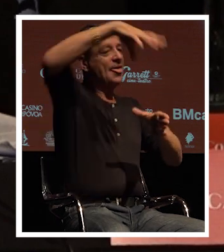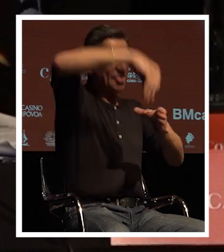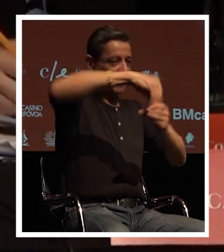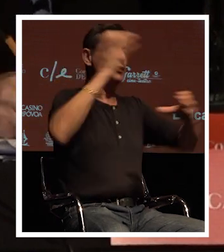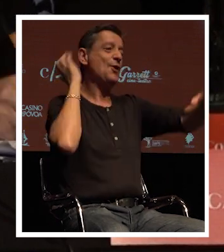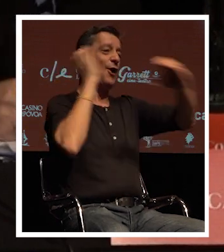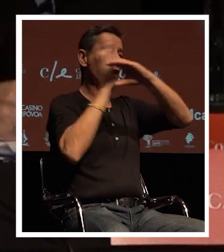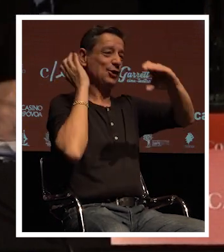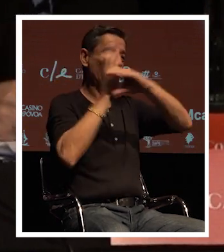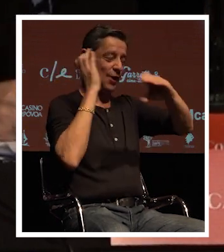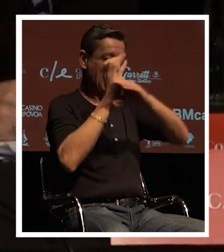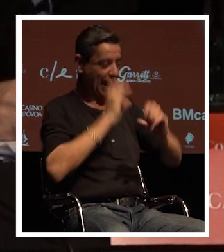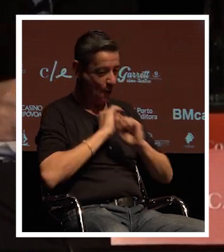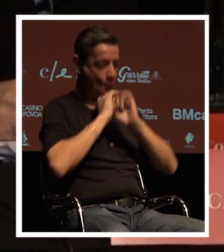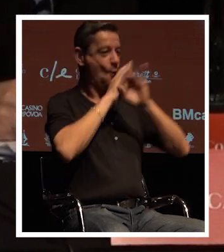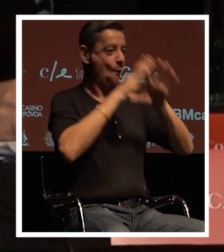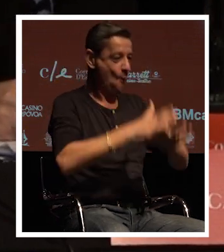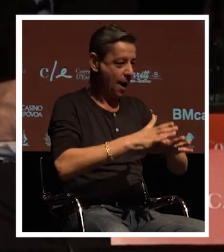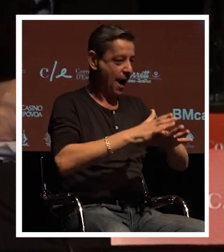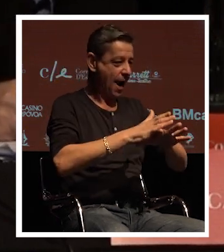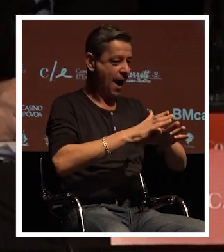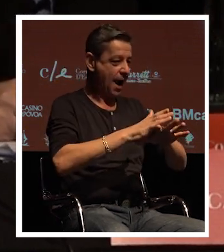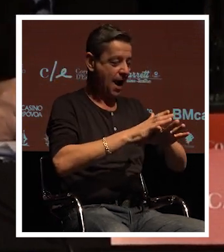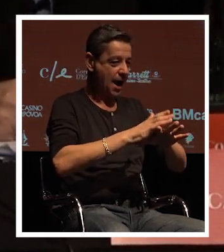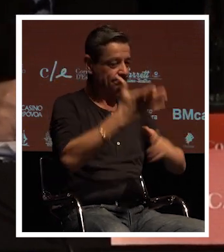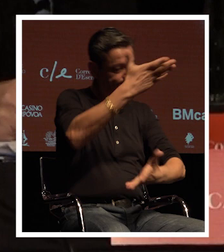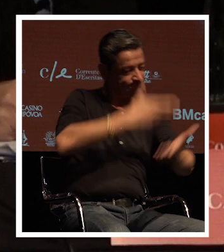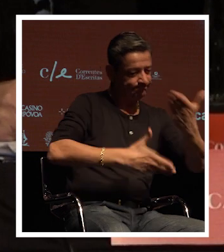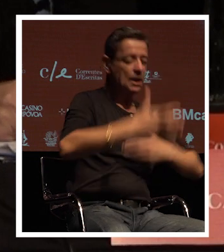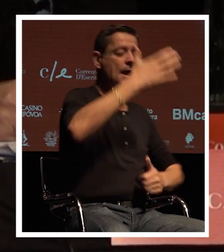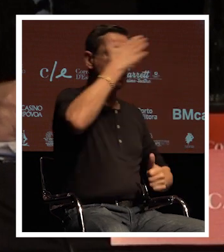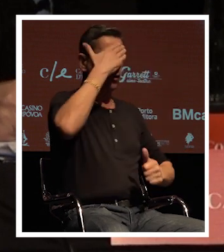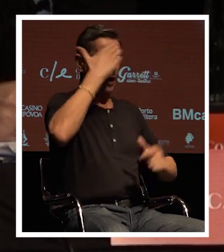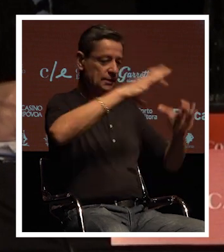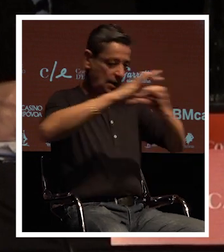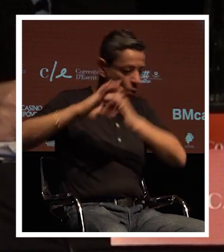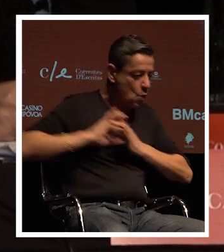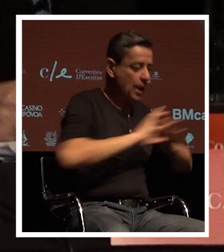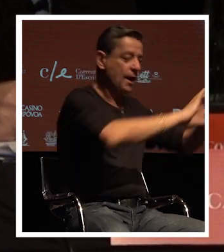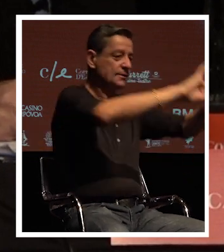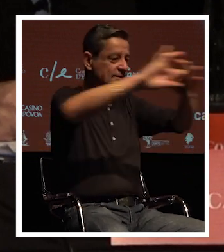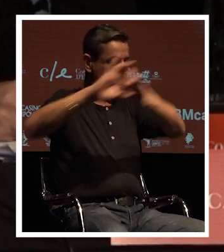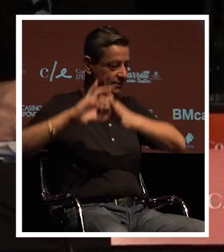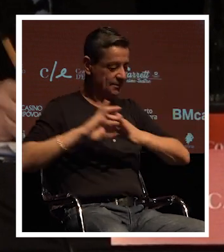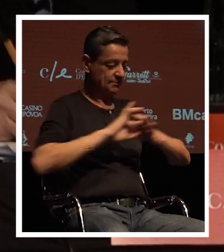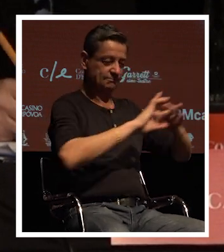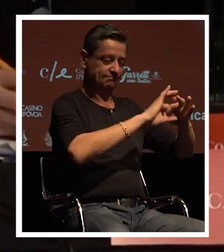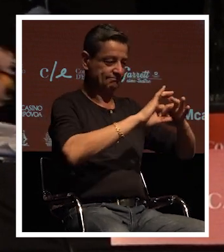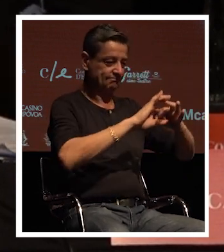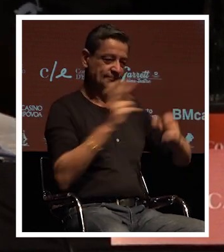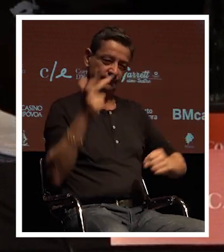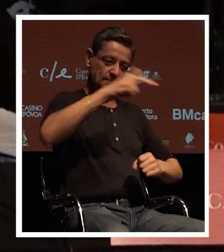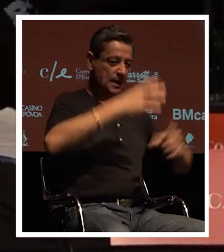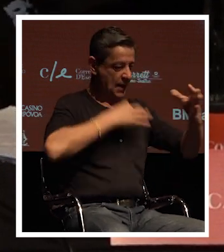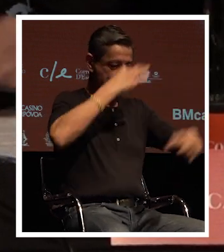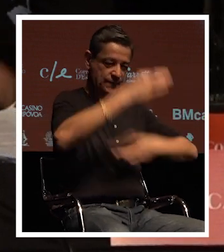Autocarro Não há nada no país com o nível de recompensa intelectual das correntes descritas além dos craques que nos vem aqui